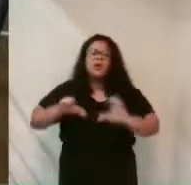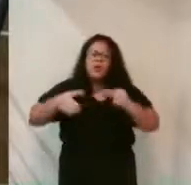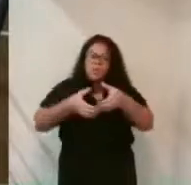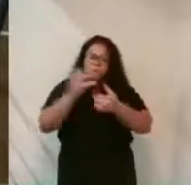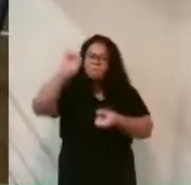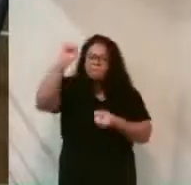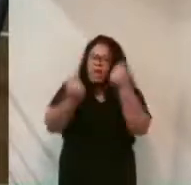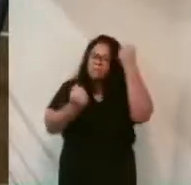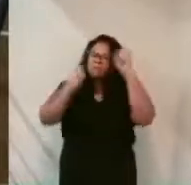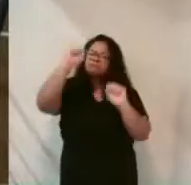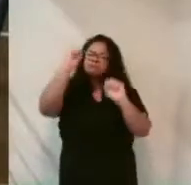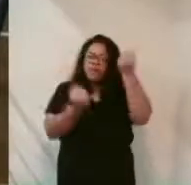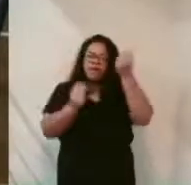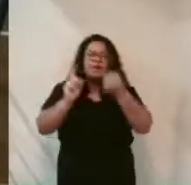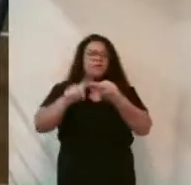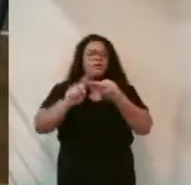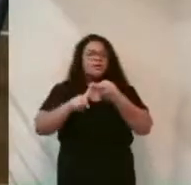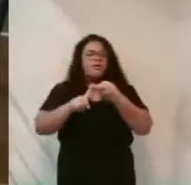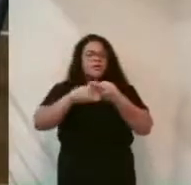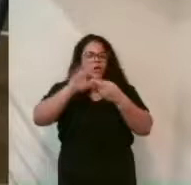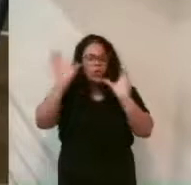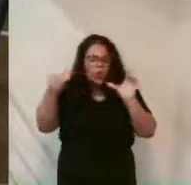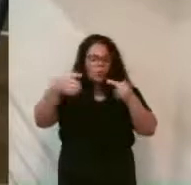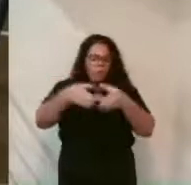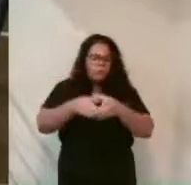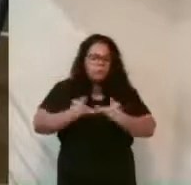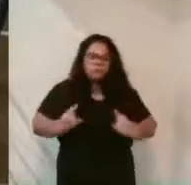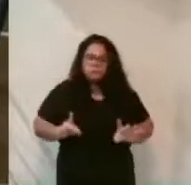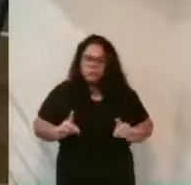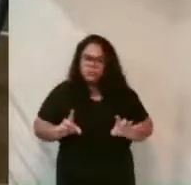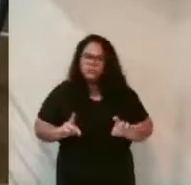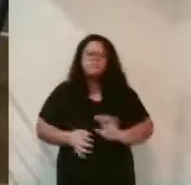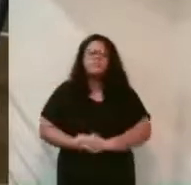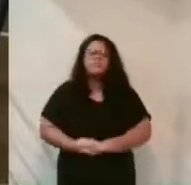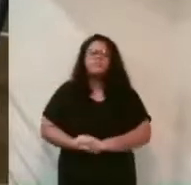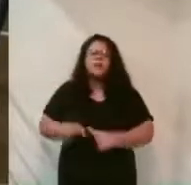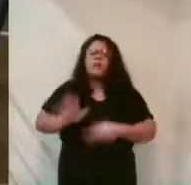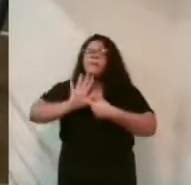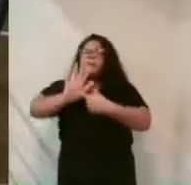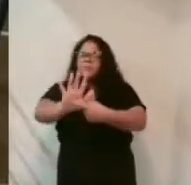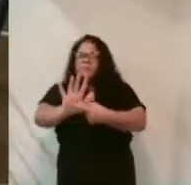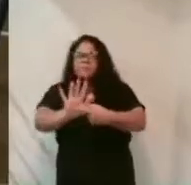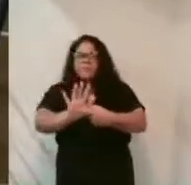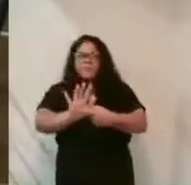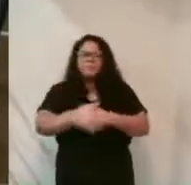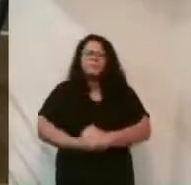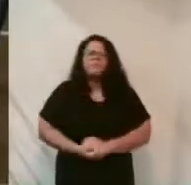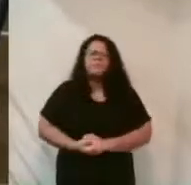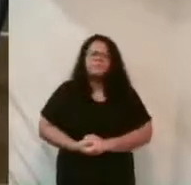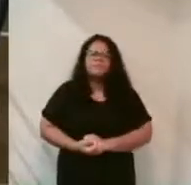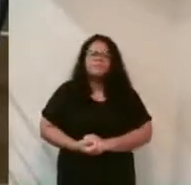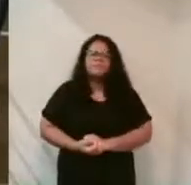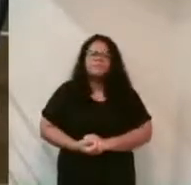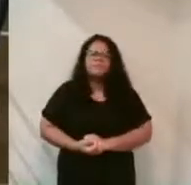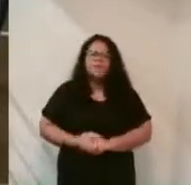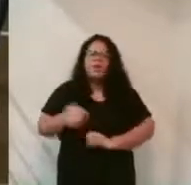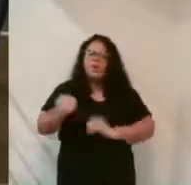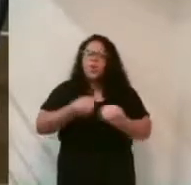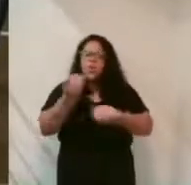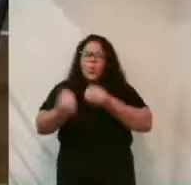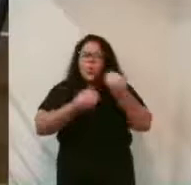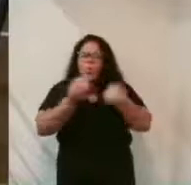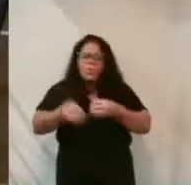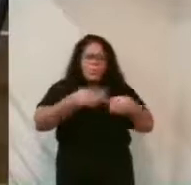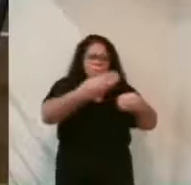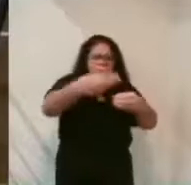Indústria, inclusive para indicar em cada um dos municípios onde seria o ponto de entrega voluntária das lâmpadas, né?